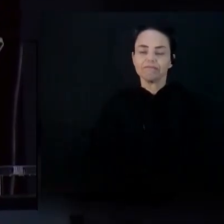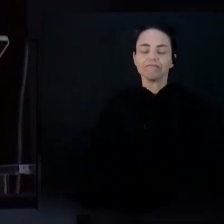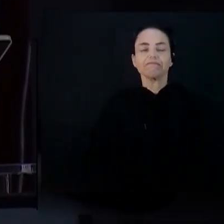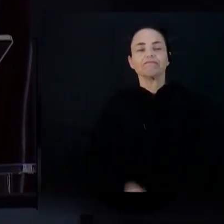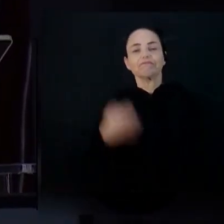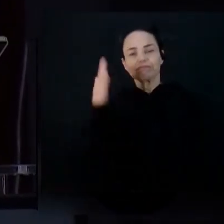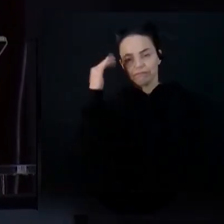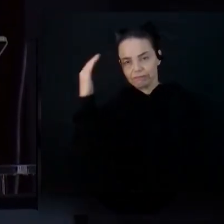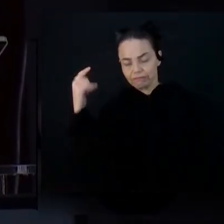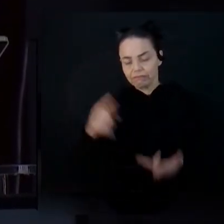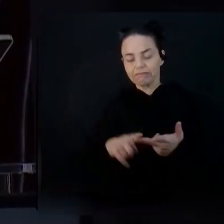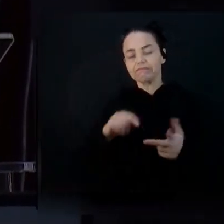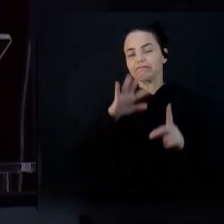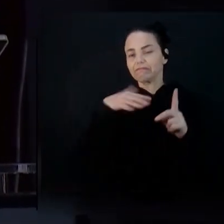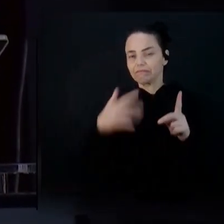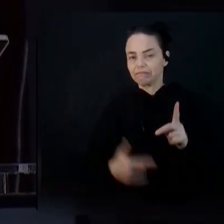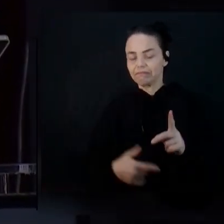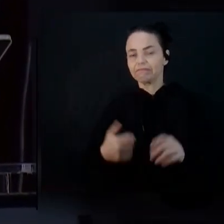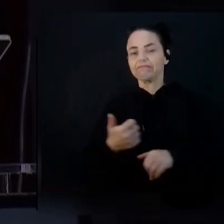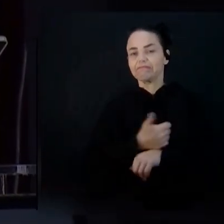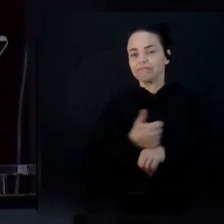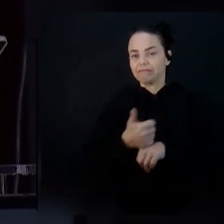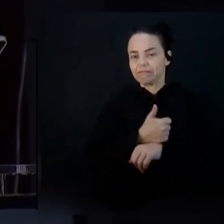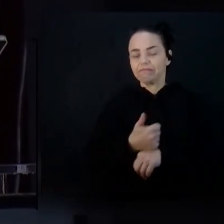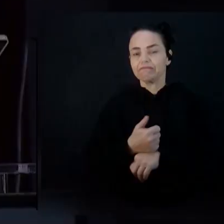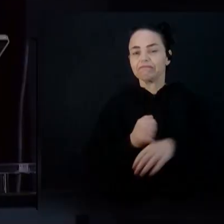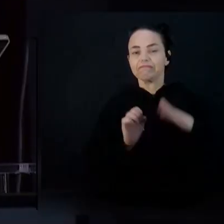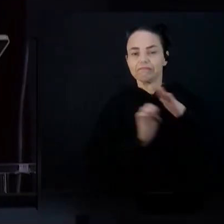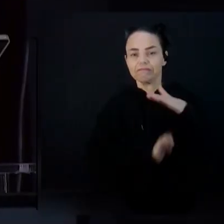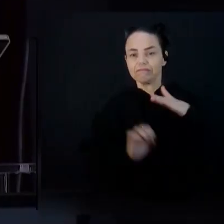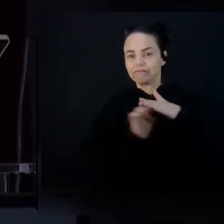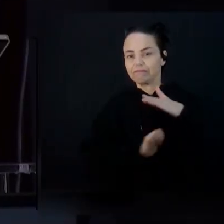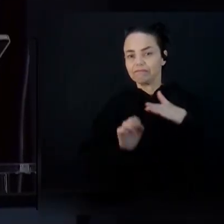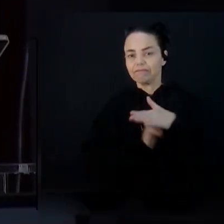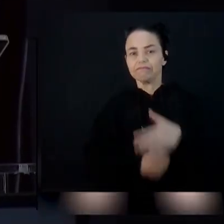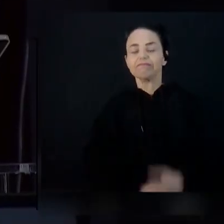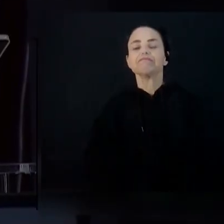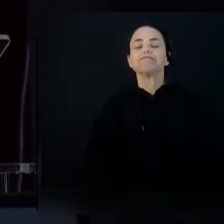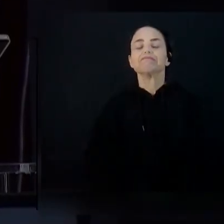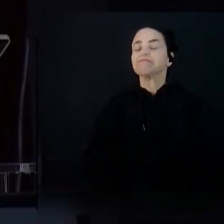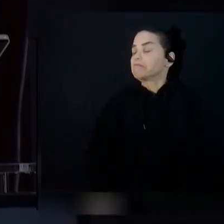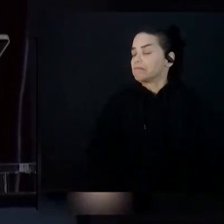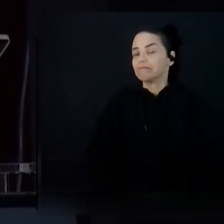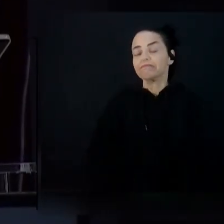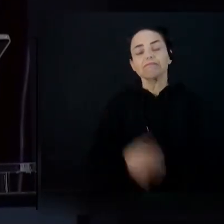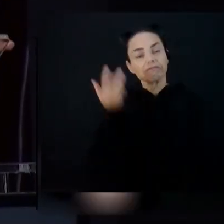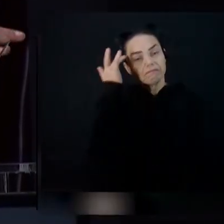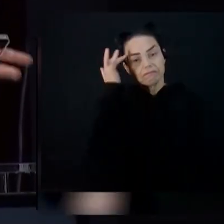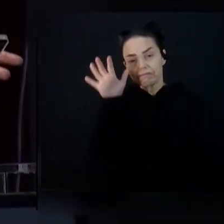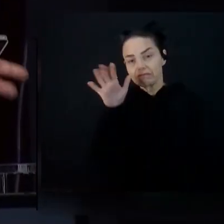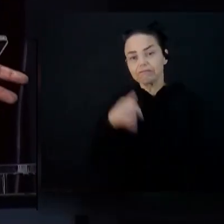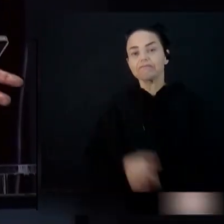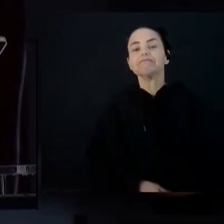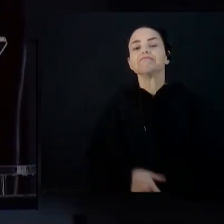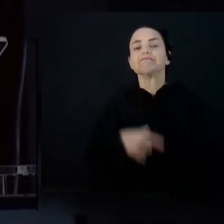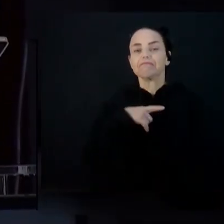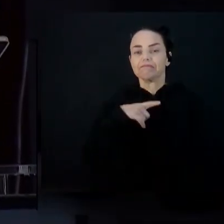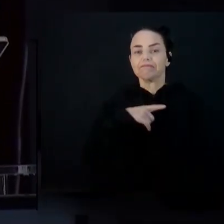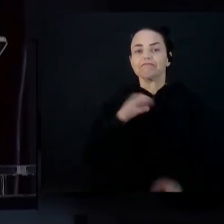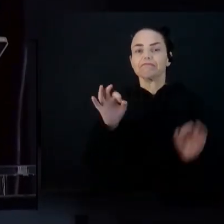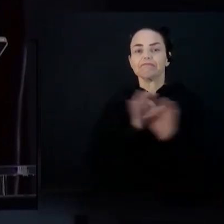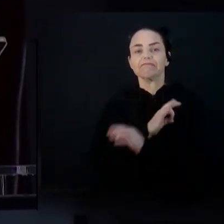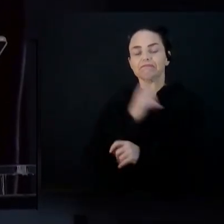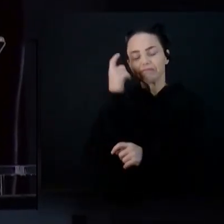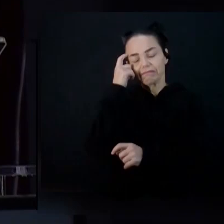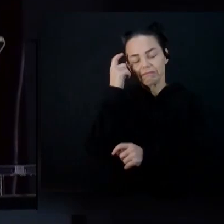tem homenagem para profissionais empresários? Eu falei, não sei, deve ter sido porque ninguém nunca pensou.